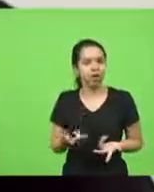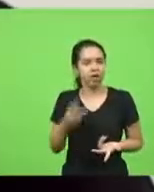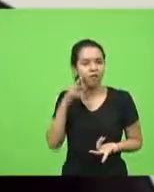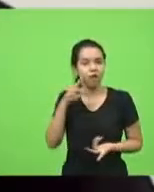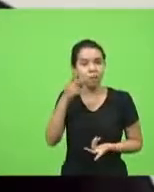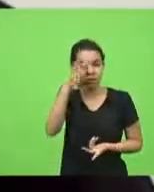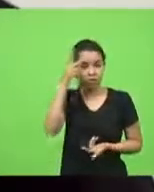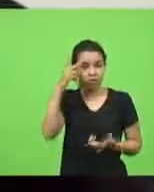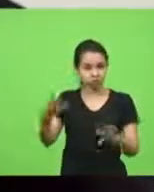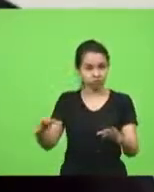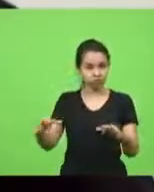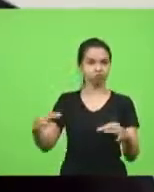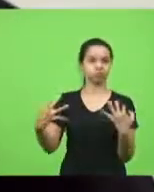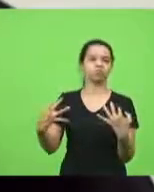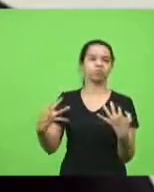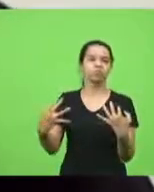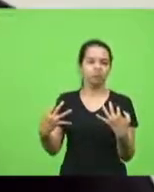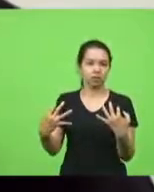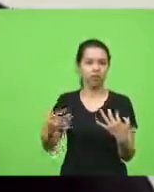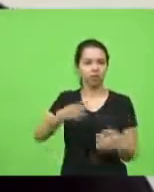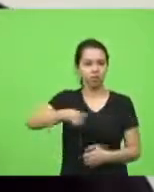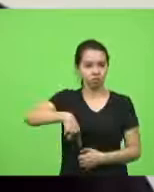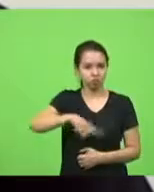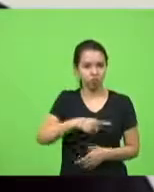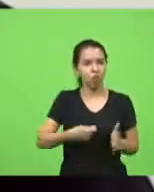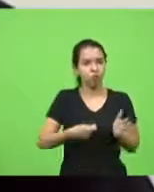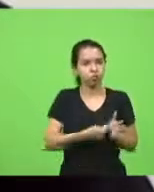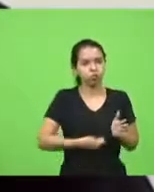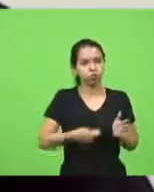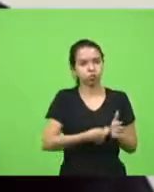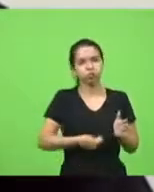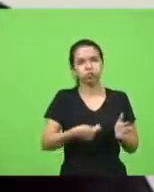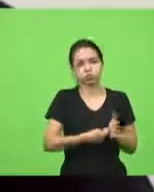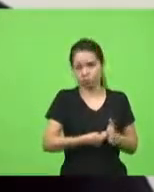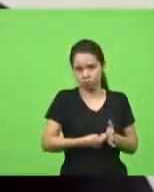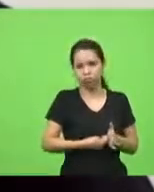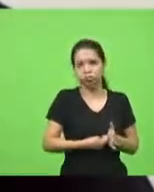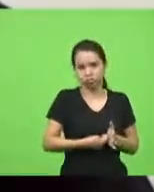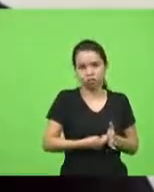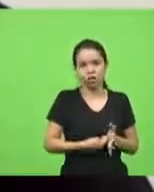reconhecimento, deputado Sopelsa, pela nossa luta. E quero muito que a gente